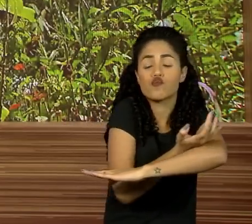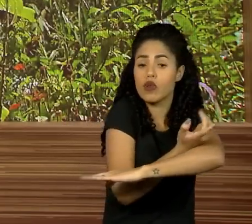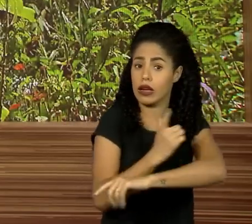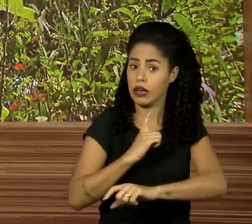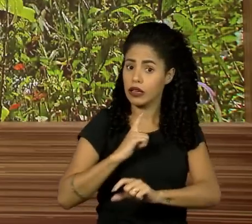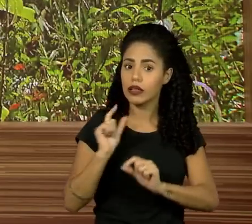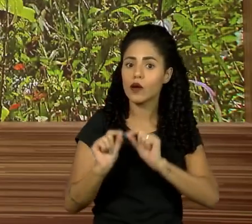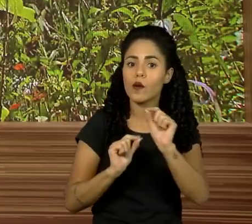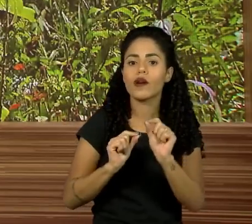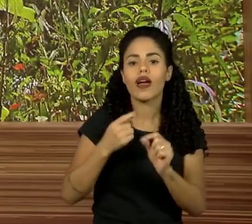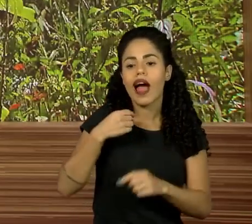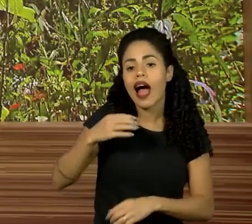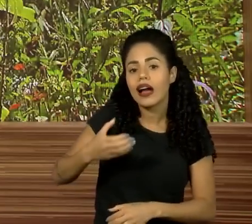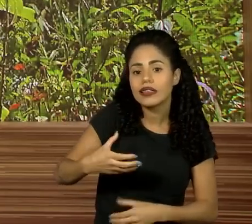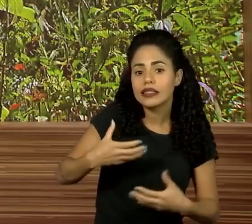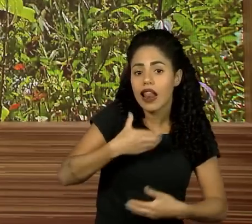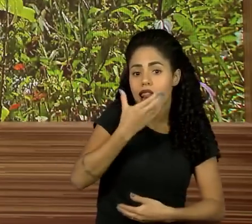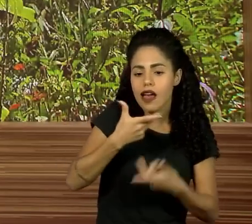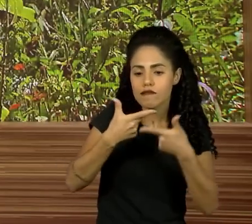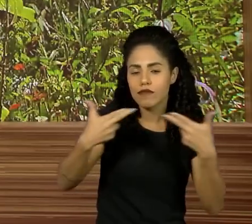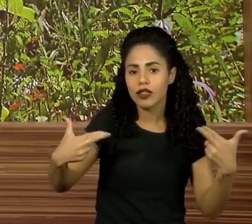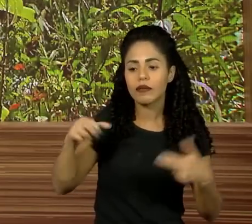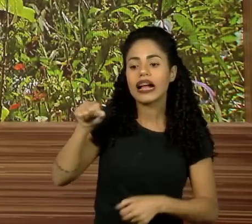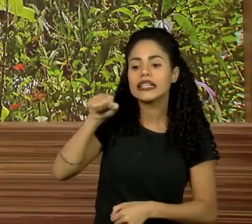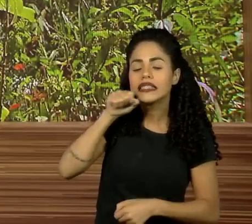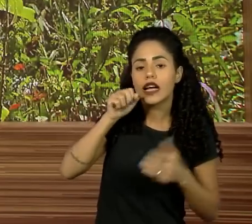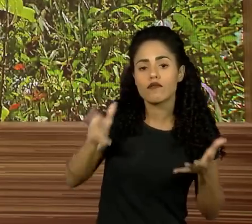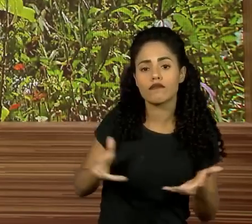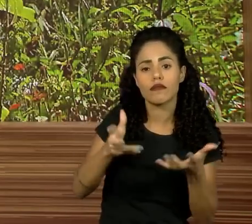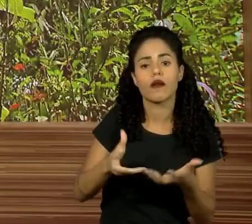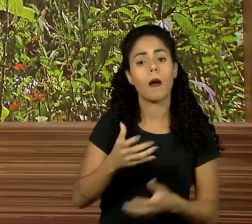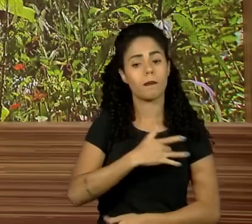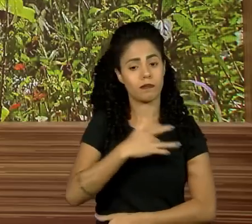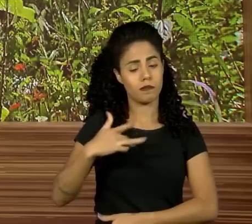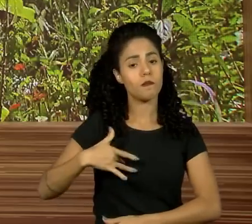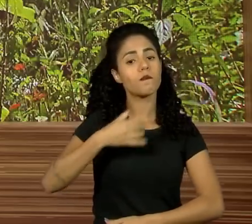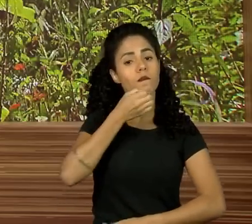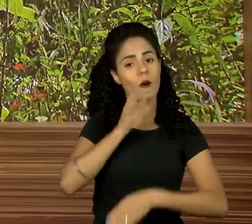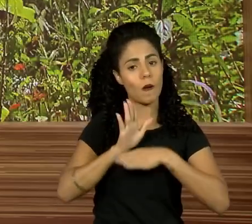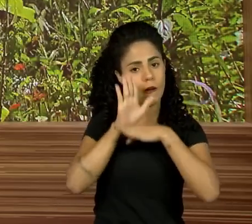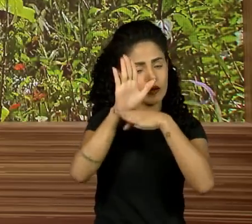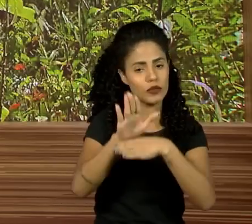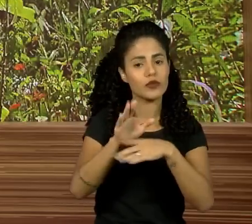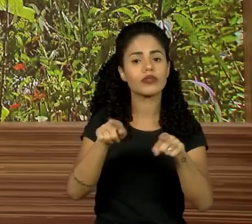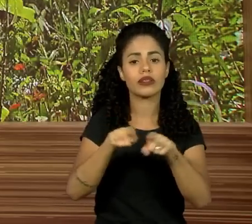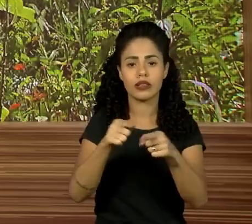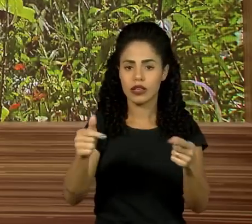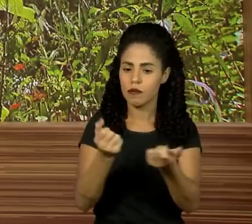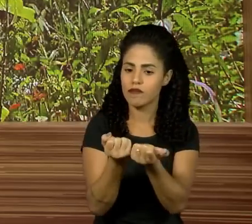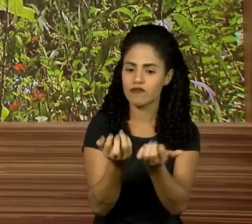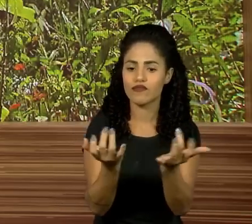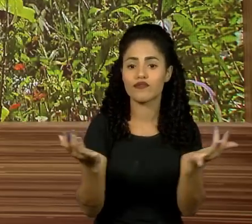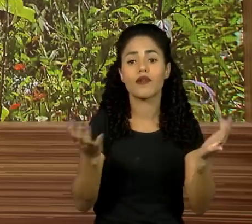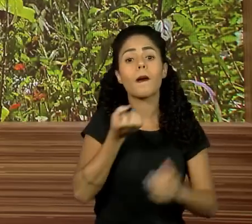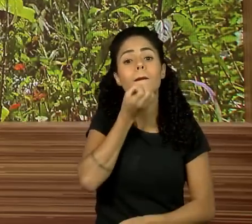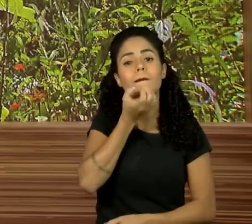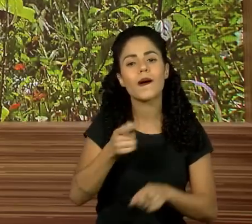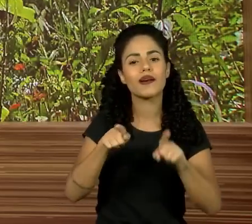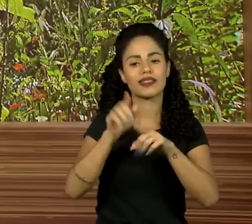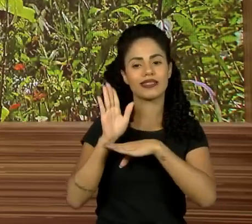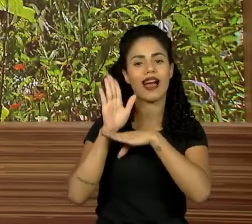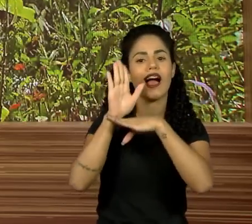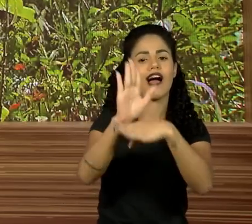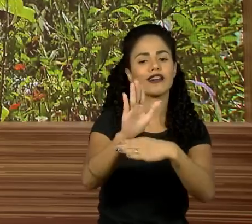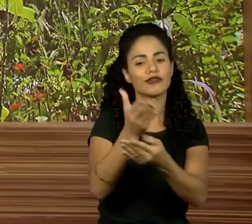produzir legumes e verduras nas cidades gera alimentos saudáveis, aumenta a cobertura vegetal e a umidade do ar,